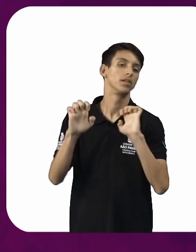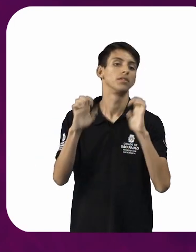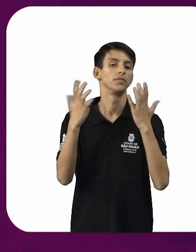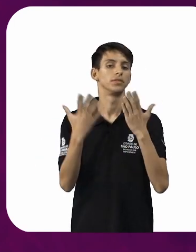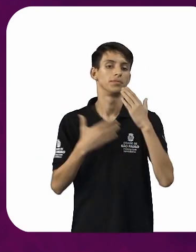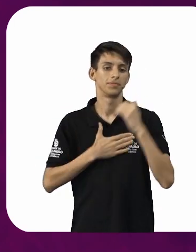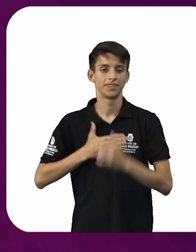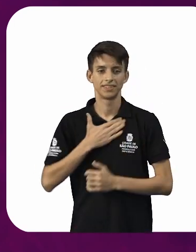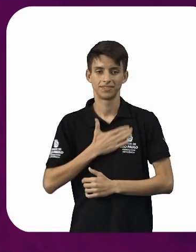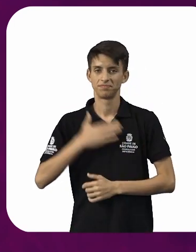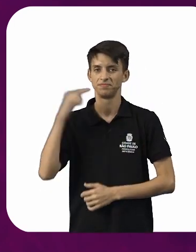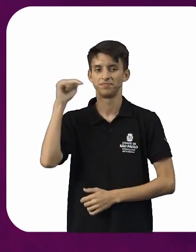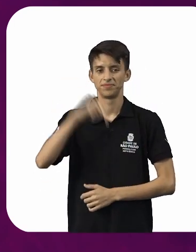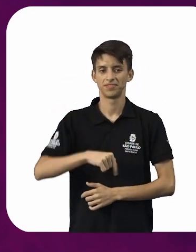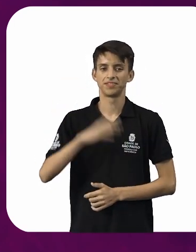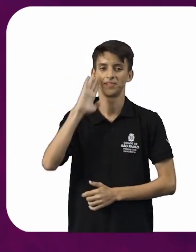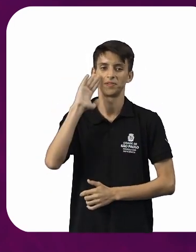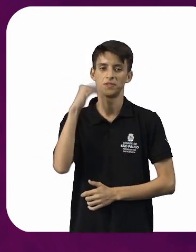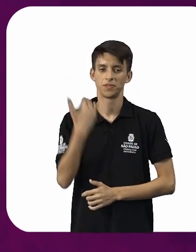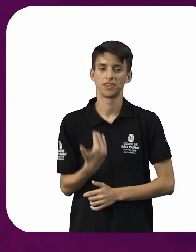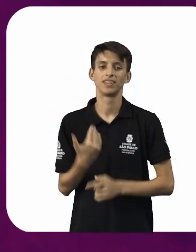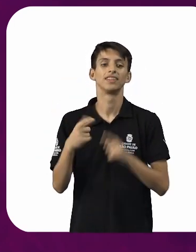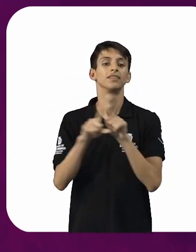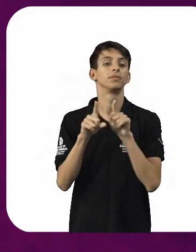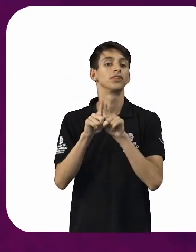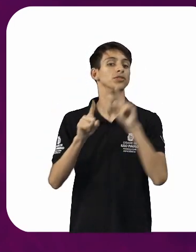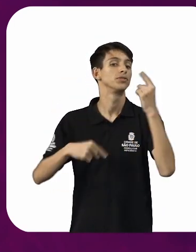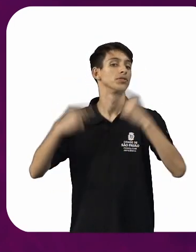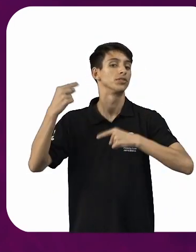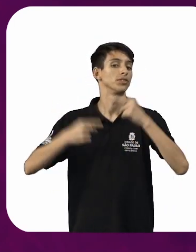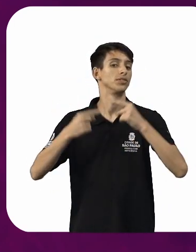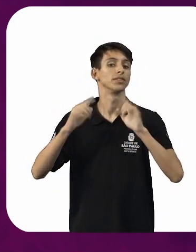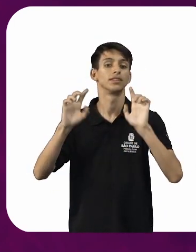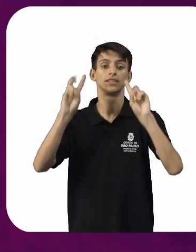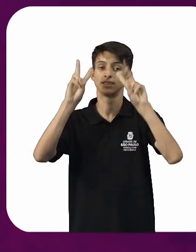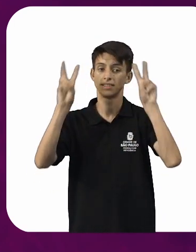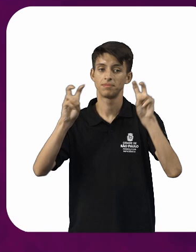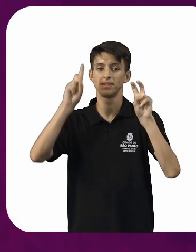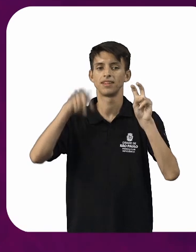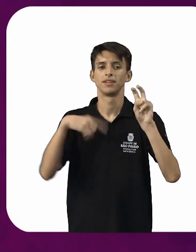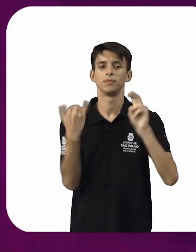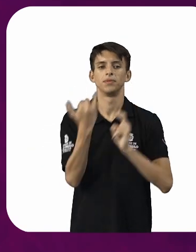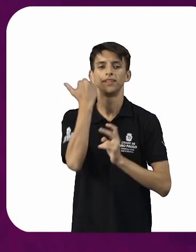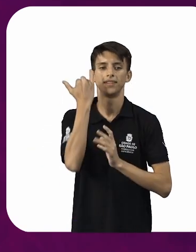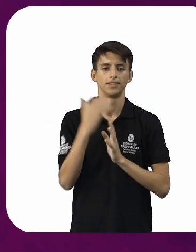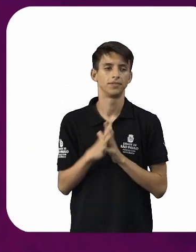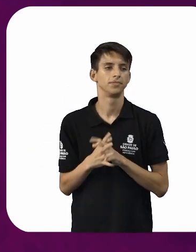estar aqui, uma honra estar ao lado de vocês para discutir um tema de absoluta importância.